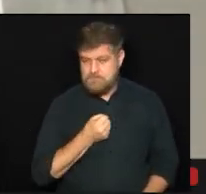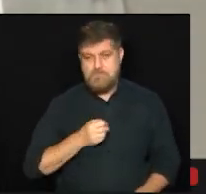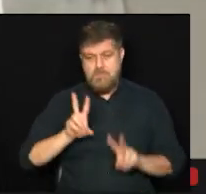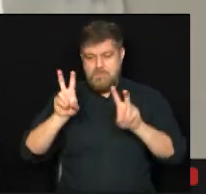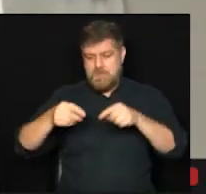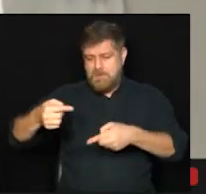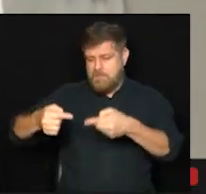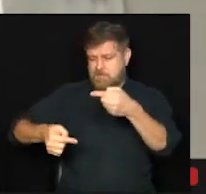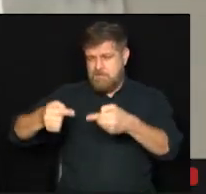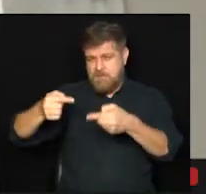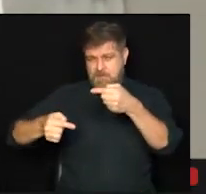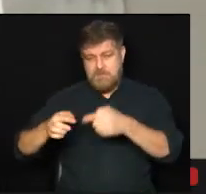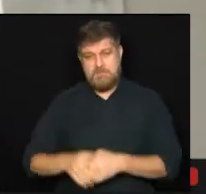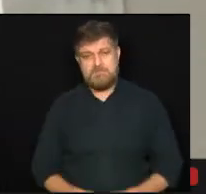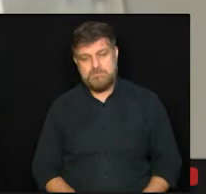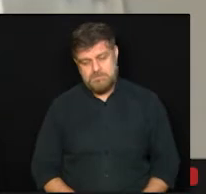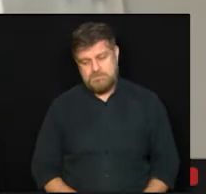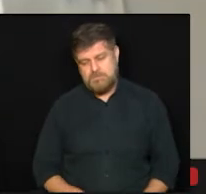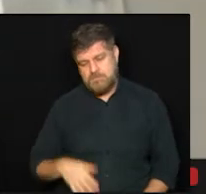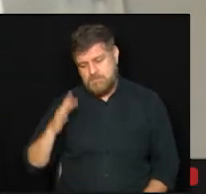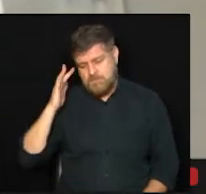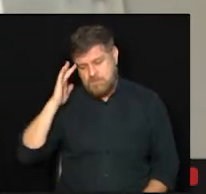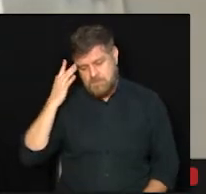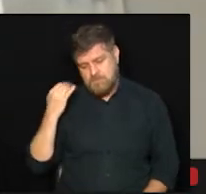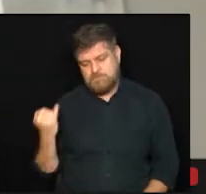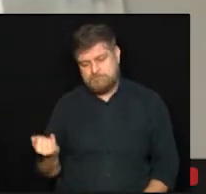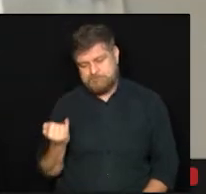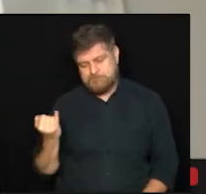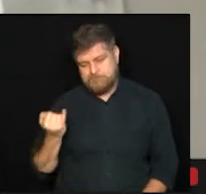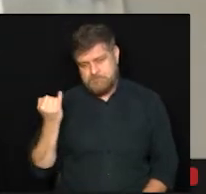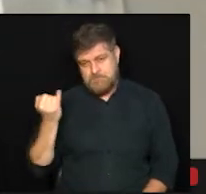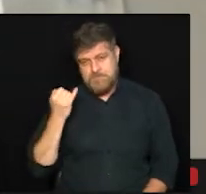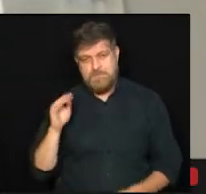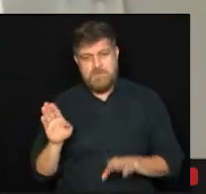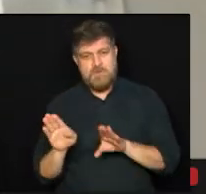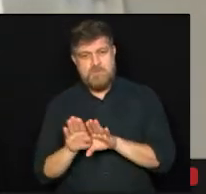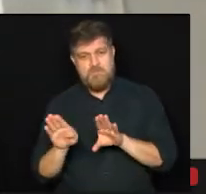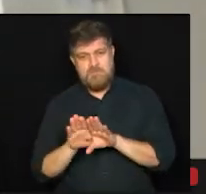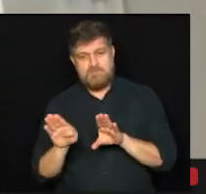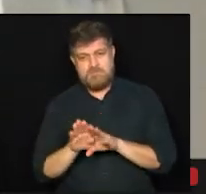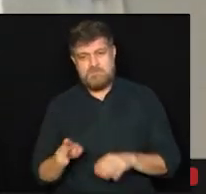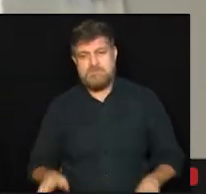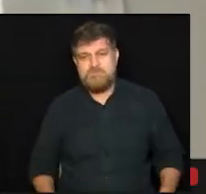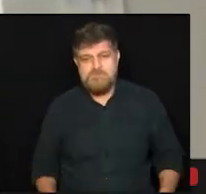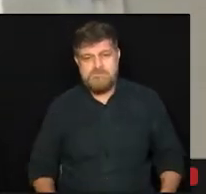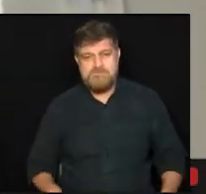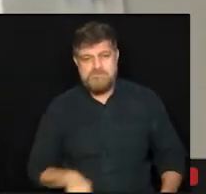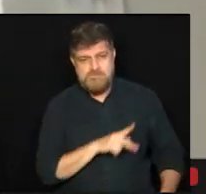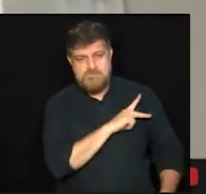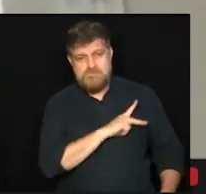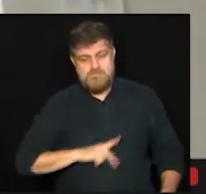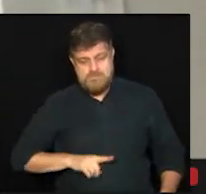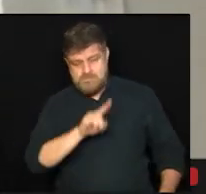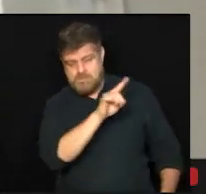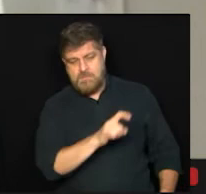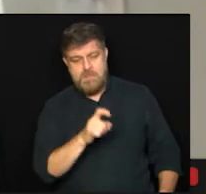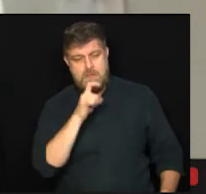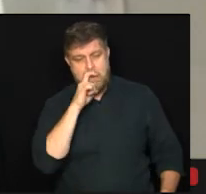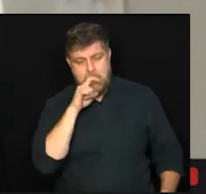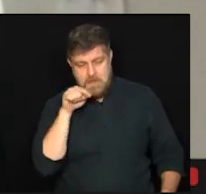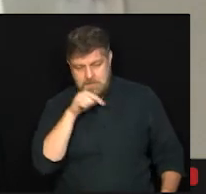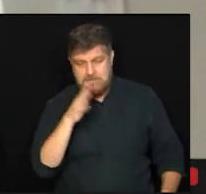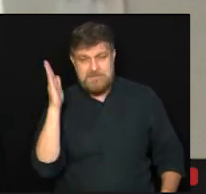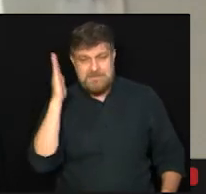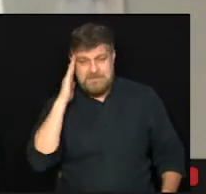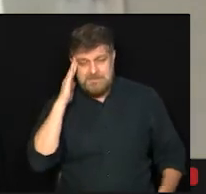que é, ao meu ver, muito importante, sim. E também o presidente está ciente disso daí, para que essas